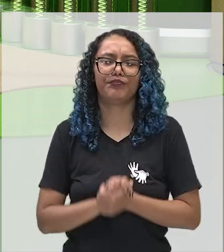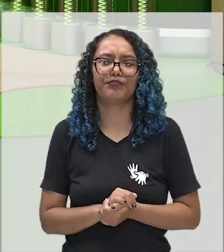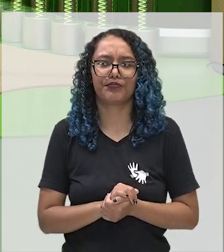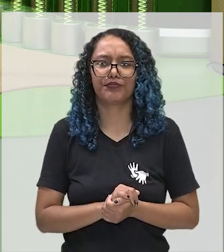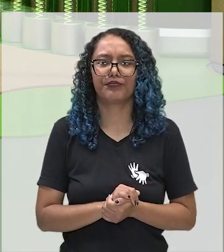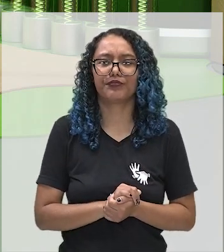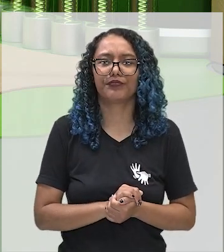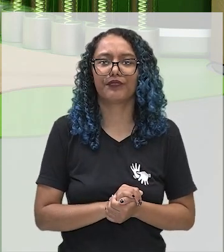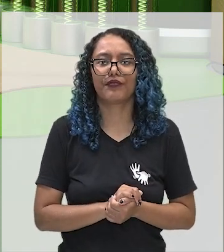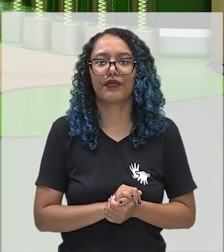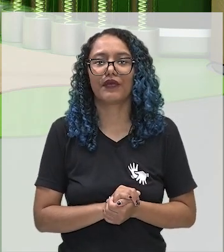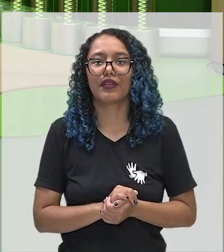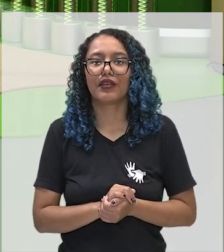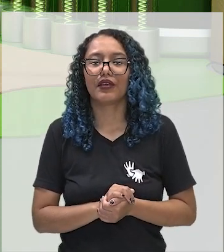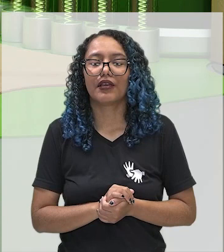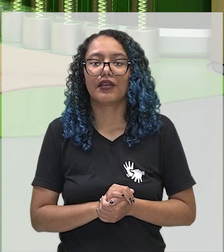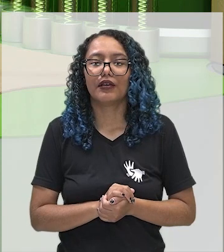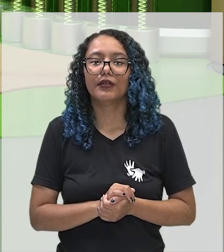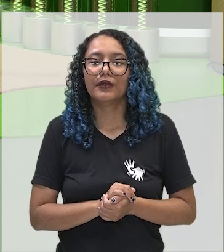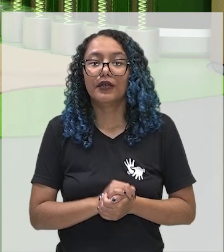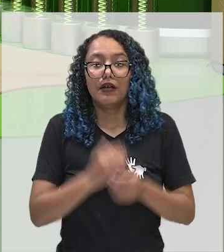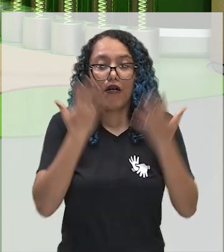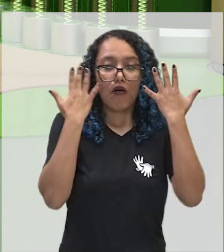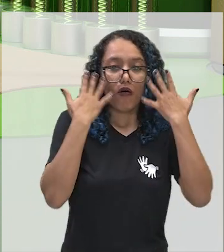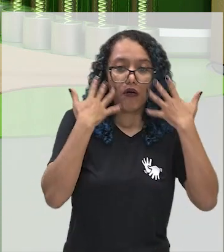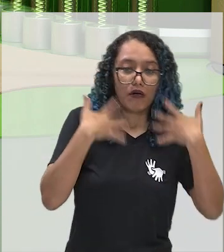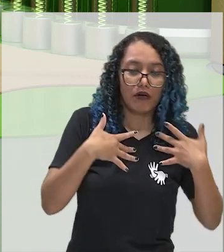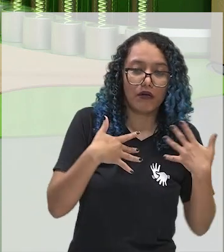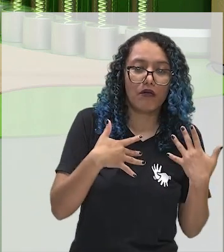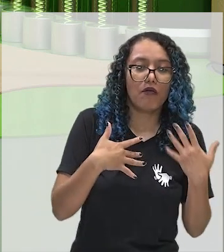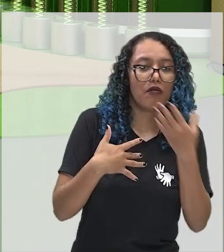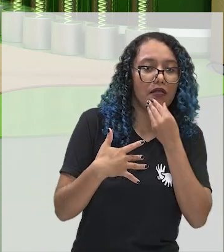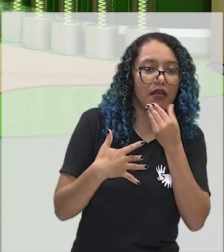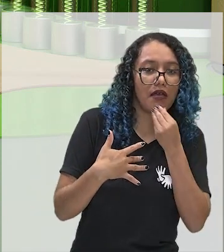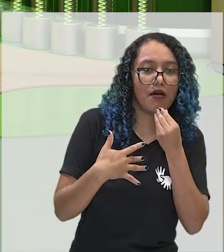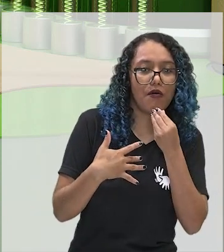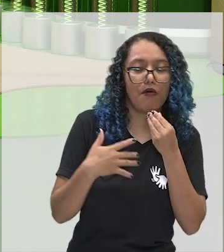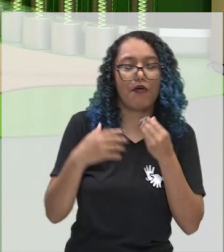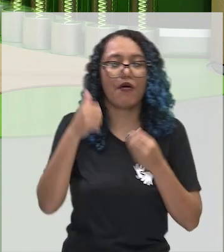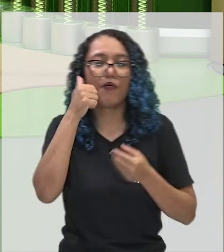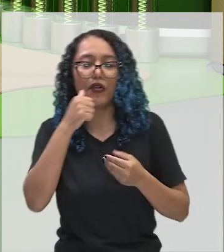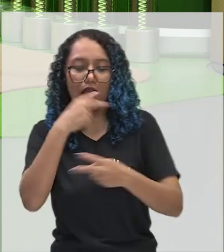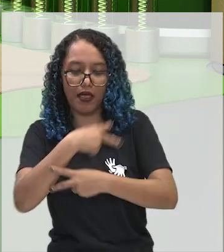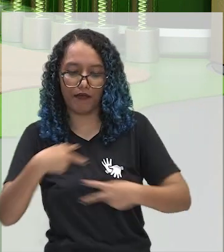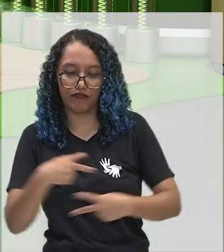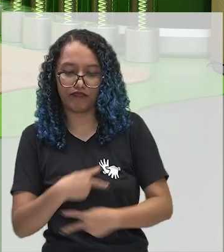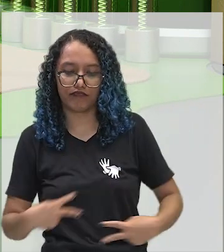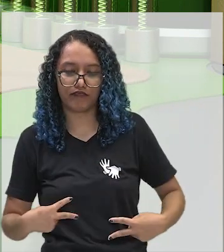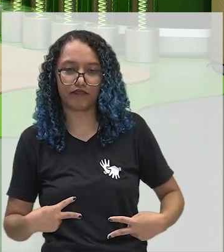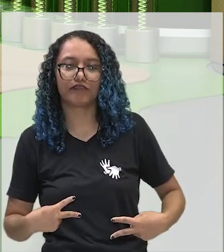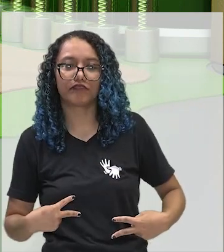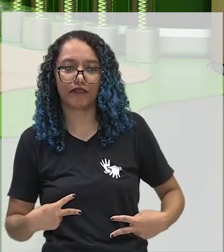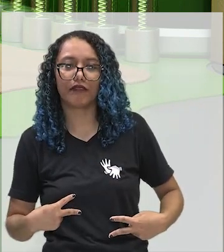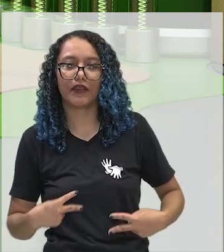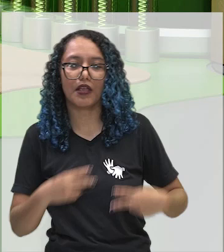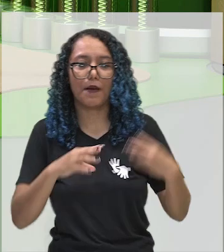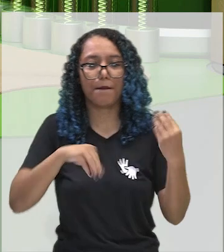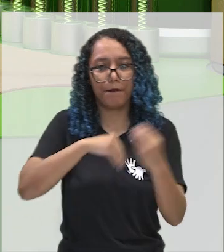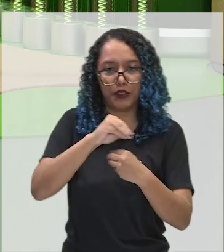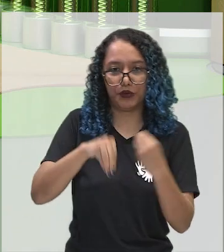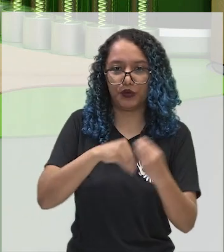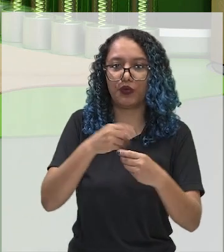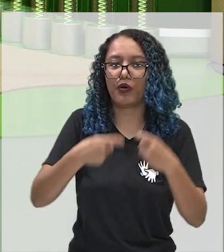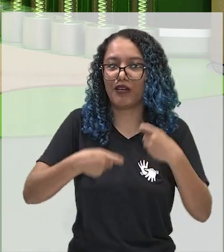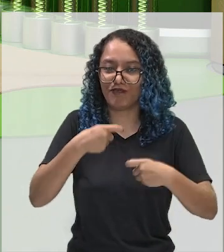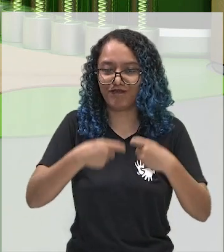o resultado de um cruzamento ali do leão com a tigresa. Então, nós temos aí a espécie do leão, certo? Que é